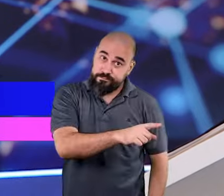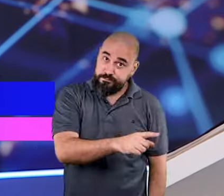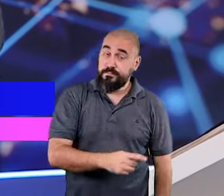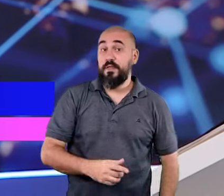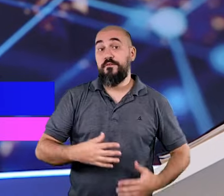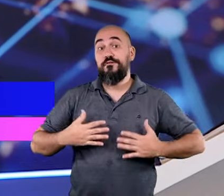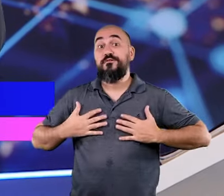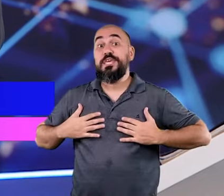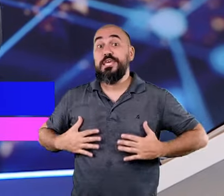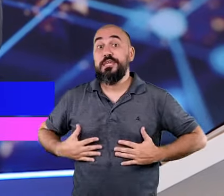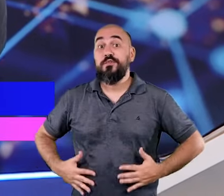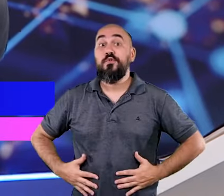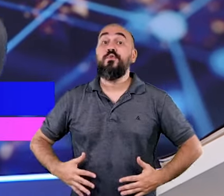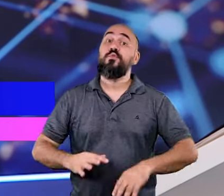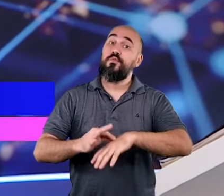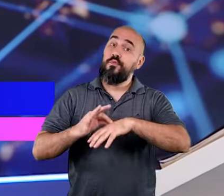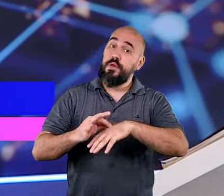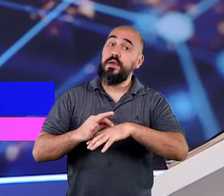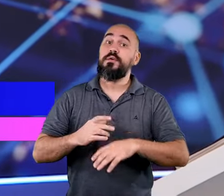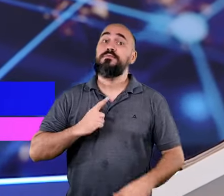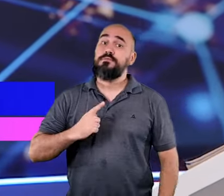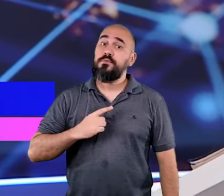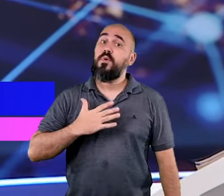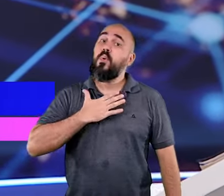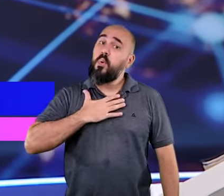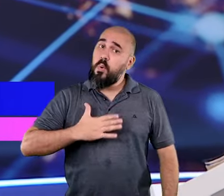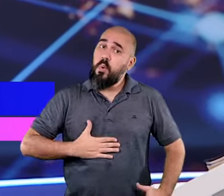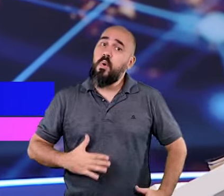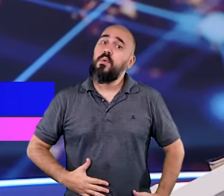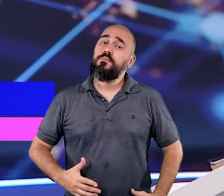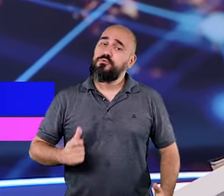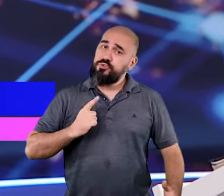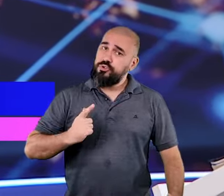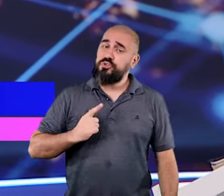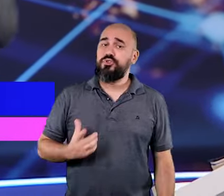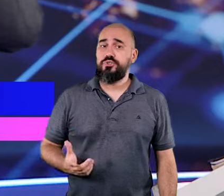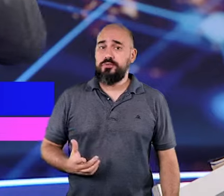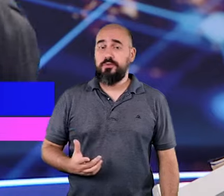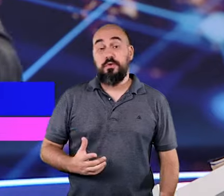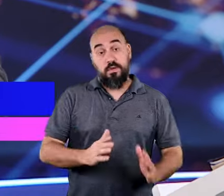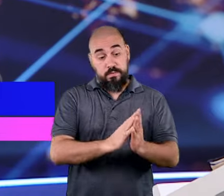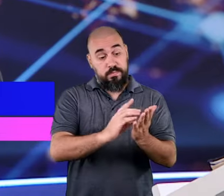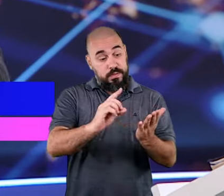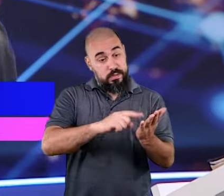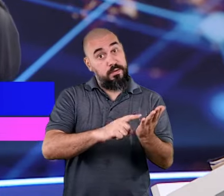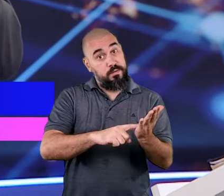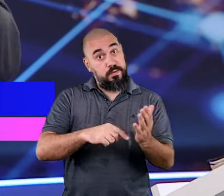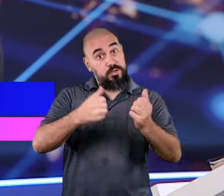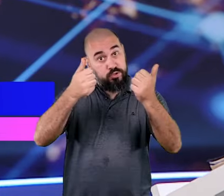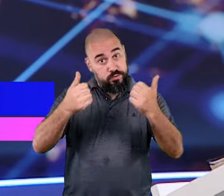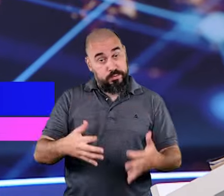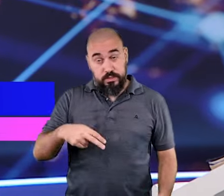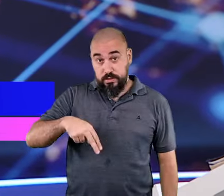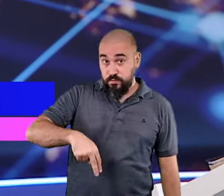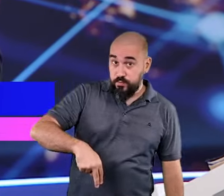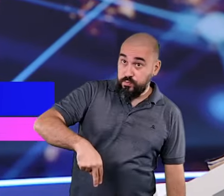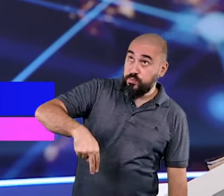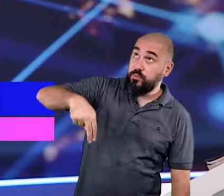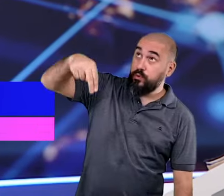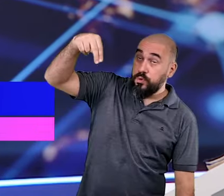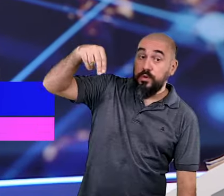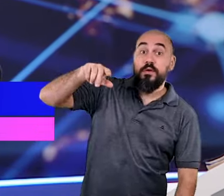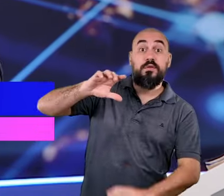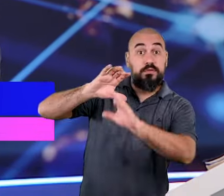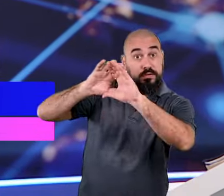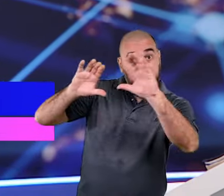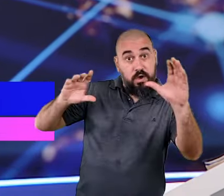corpo. E a Bíblia diz que ele subiu para o céu com um corpo e ele vai voltar do céu num corpo.